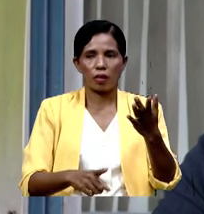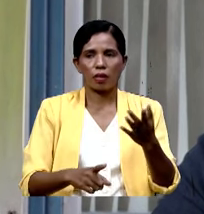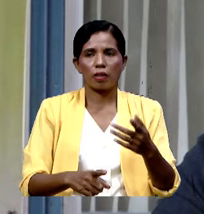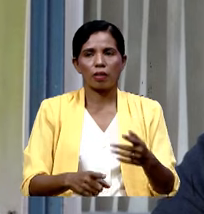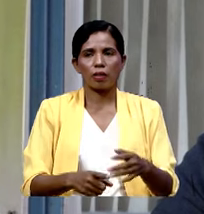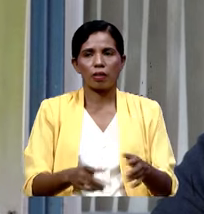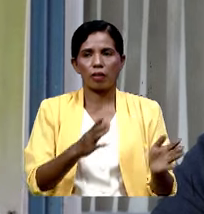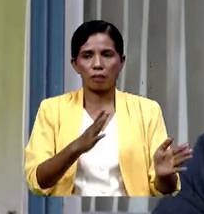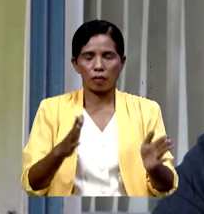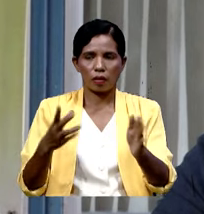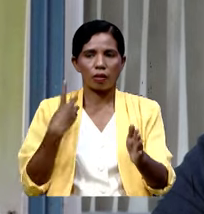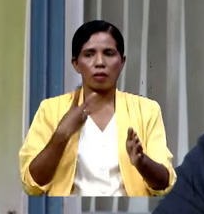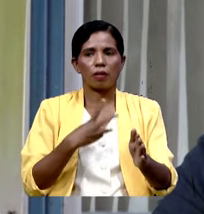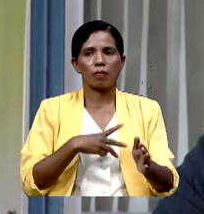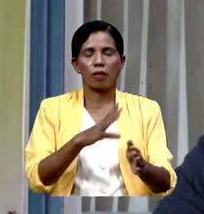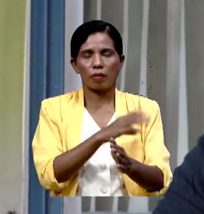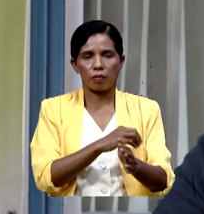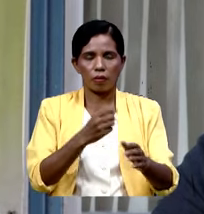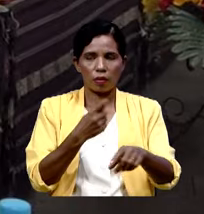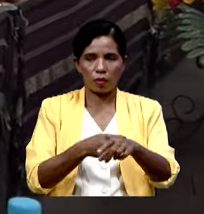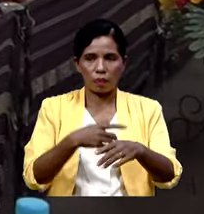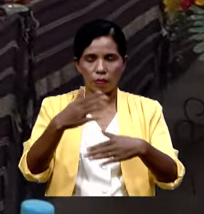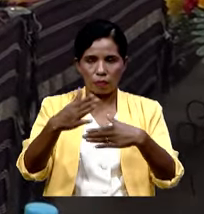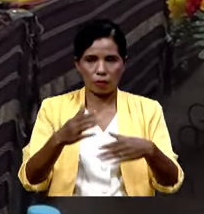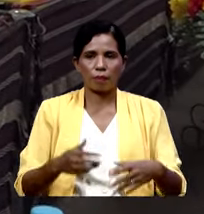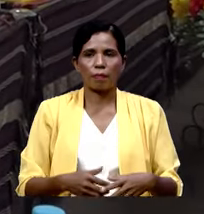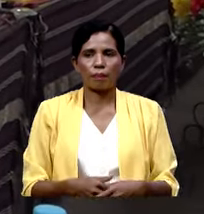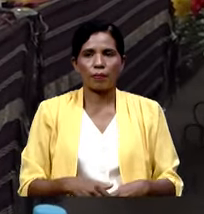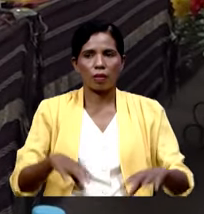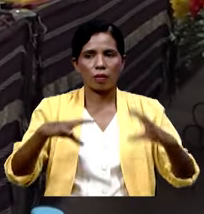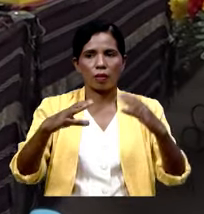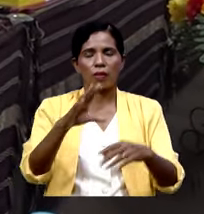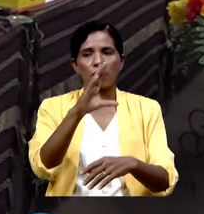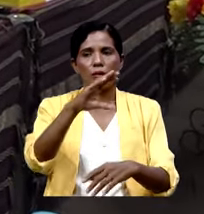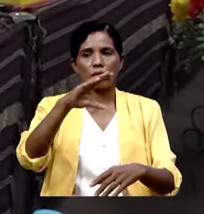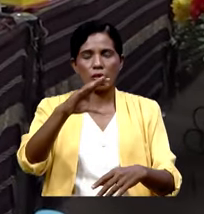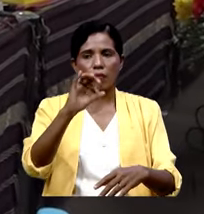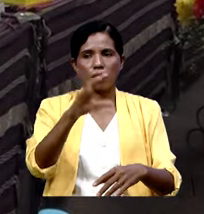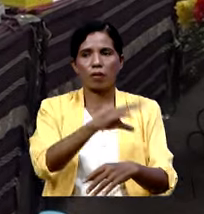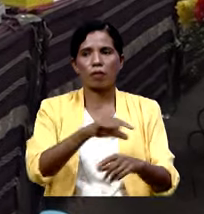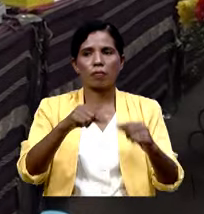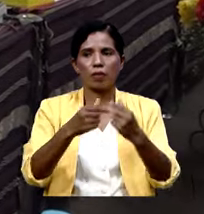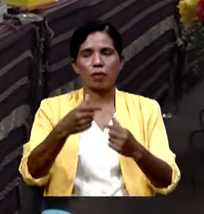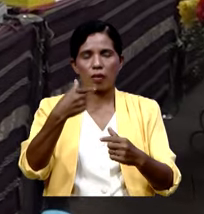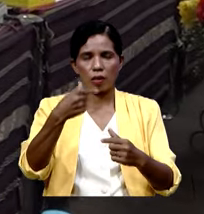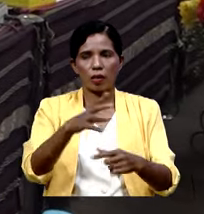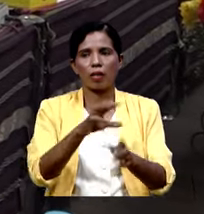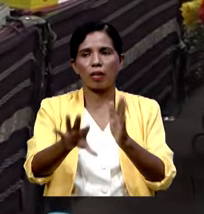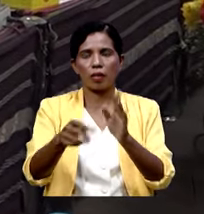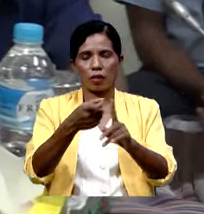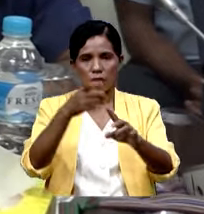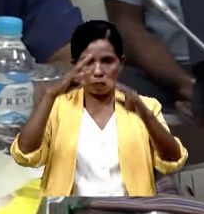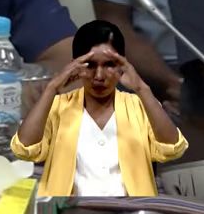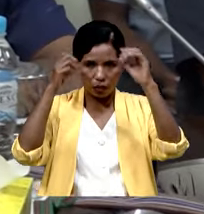em processo. E a mim se acelera para tempo para que né? Comissão Função Pública no Comissão G retam confiança com o